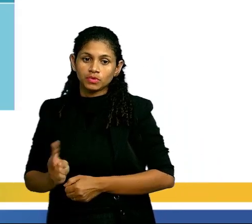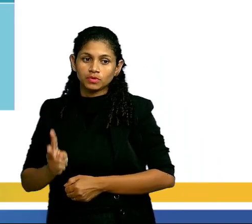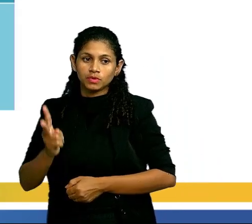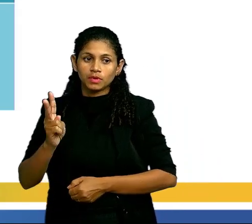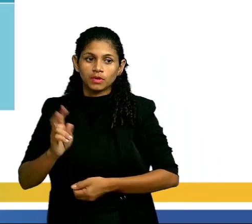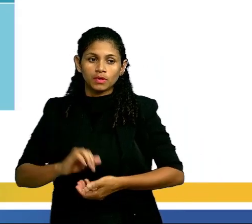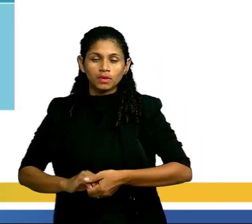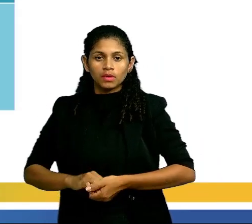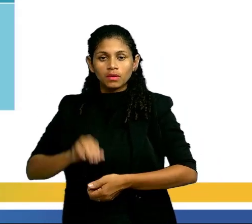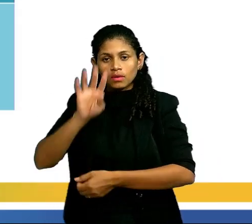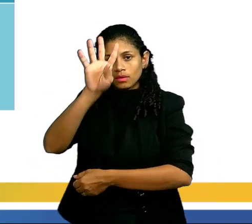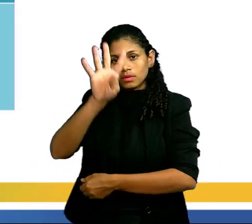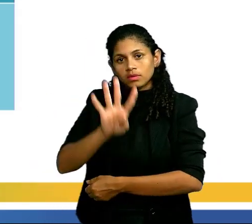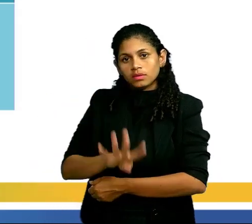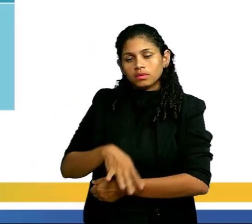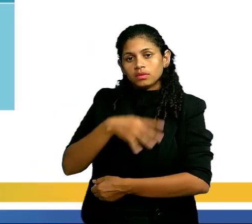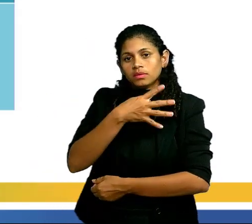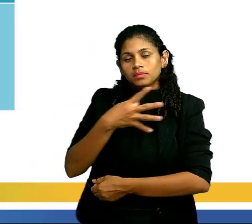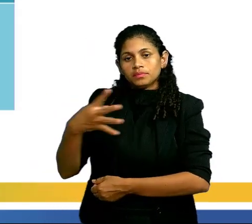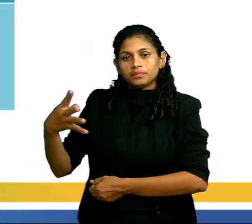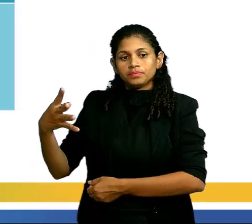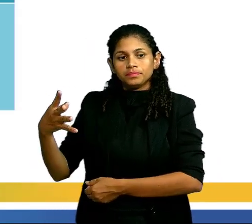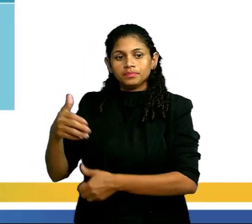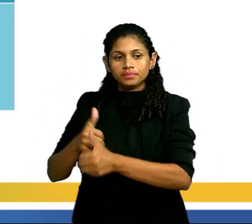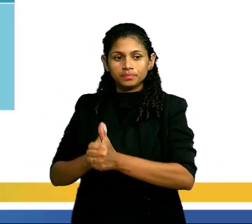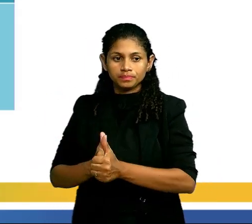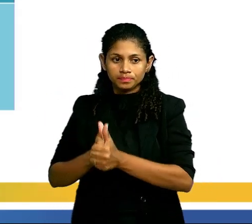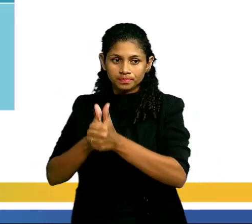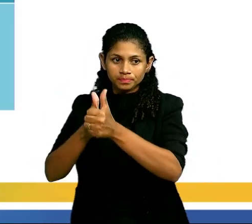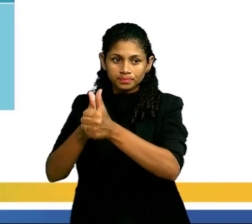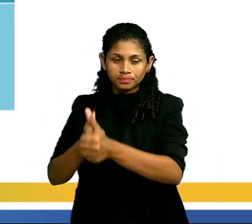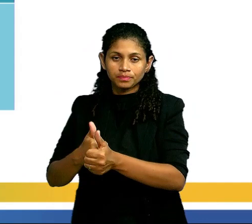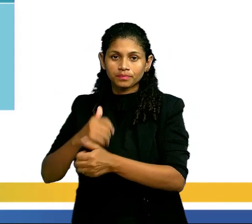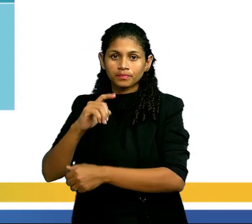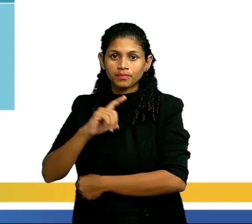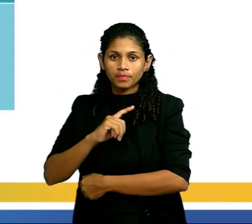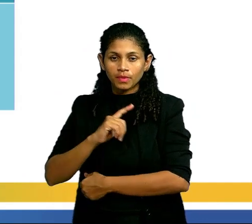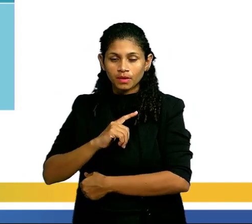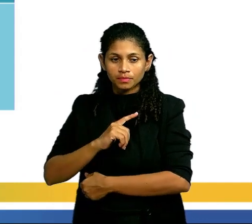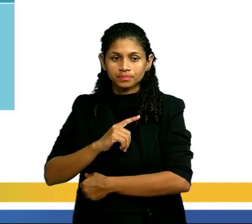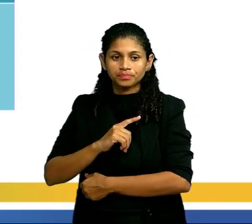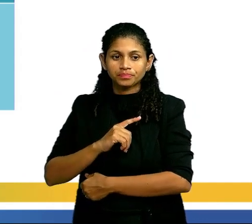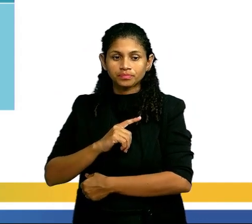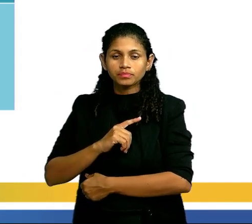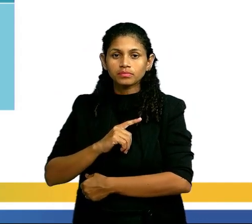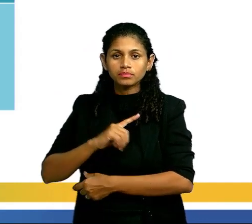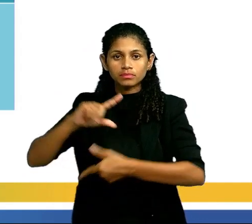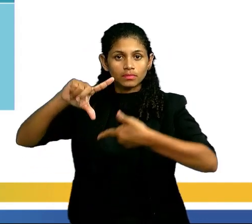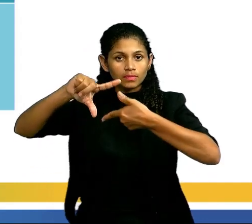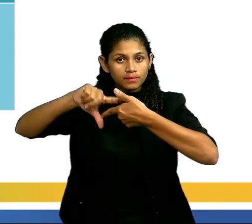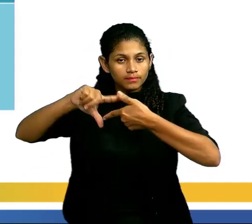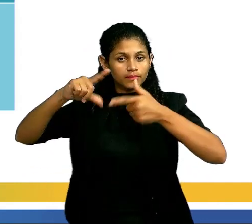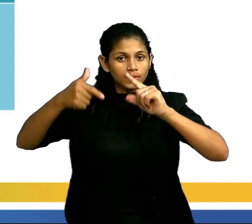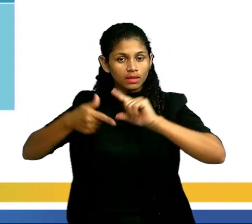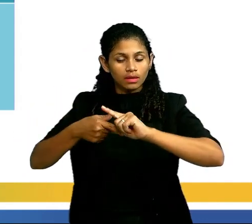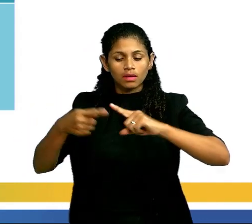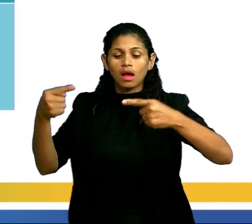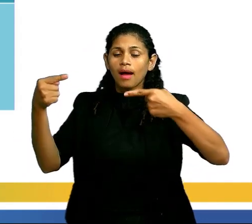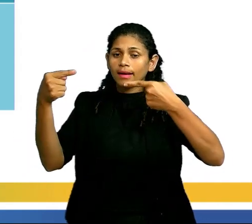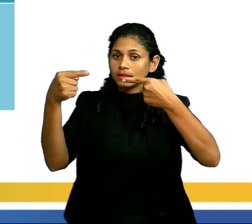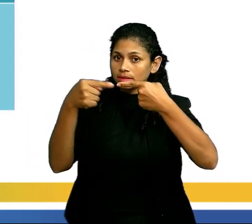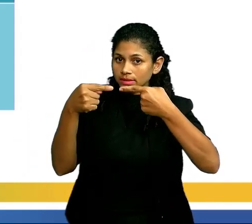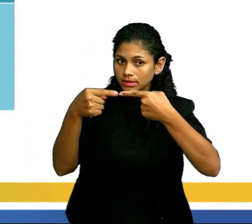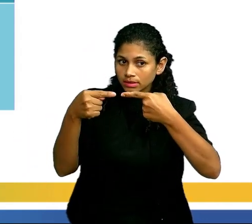então. Aí na tela vocês estão acompanhando uma tabelinha onde eu tenho as geometrias, as ligações sigma e